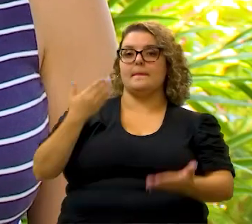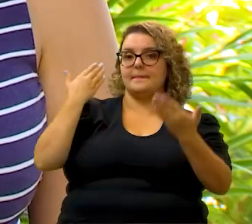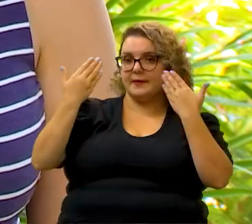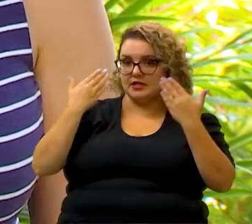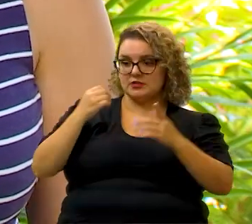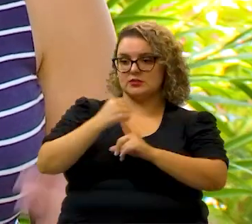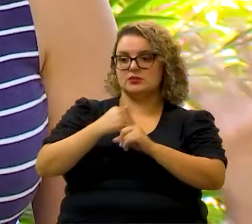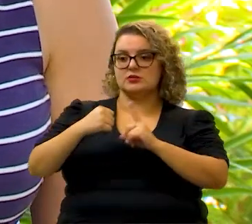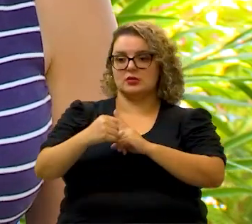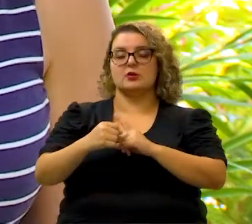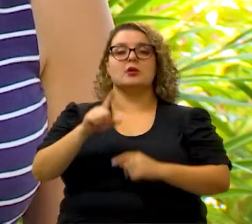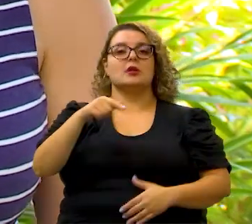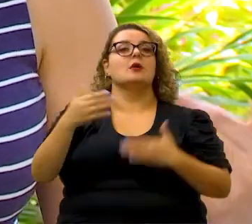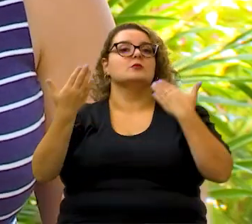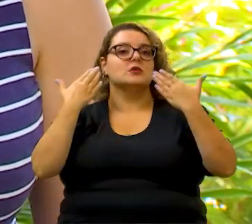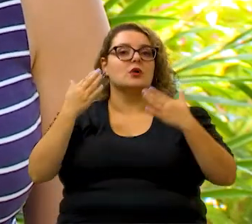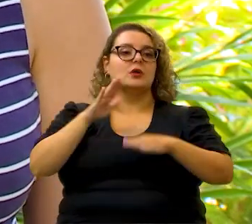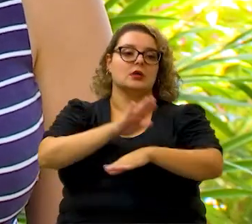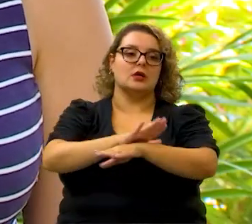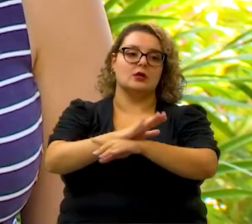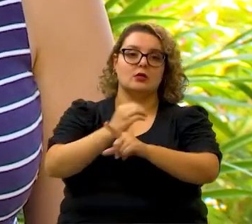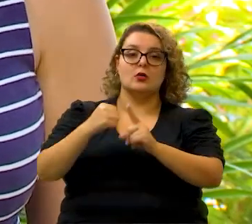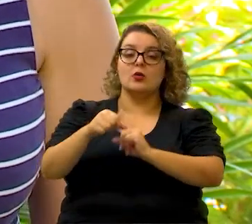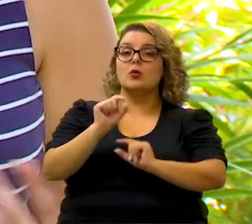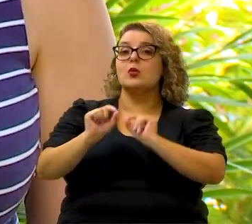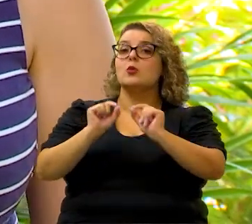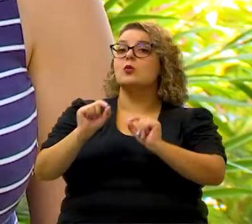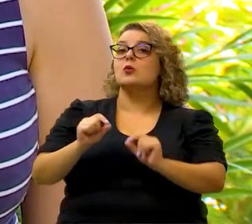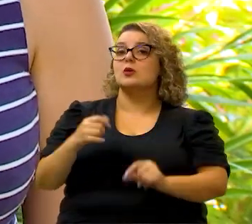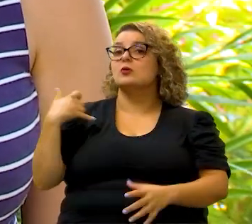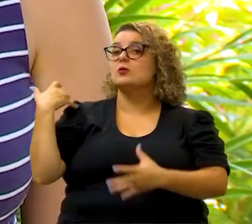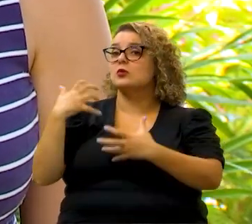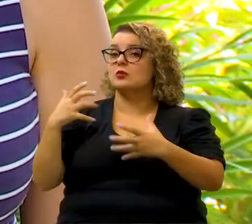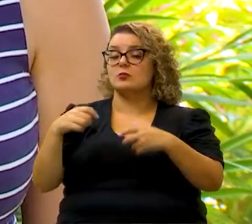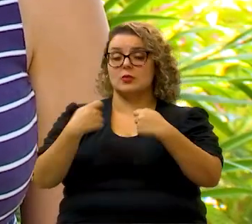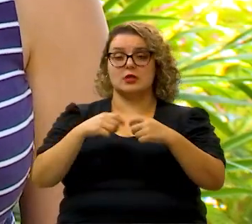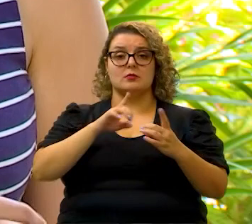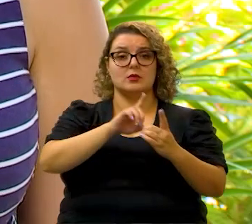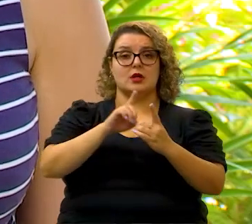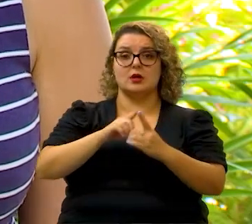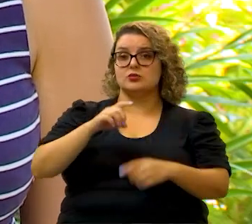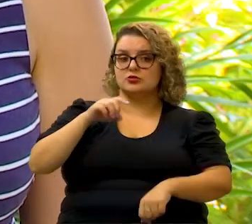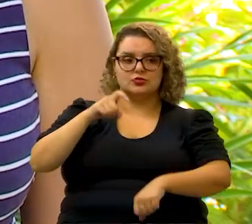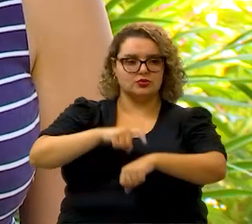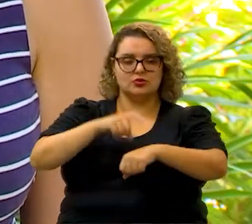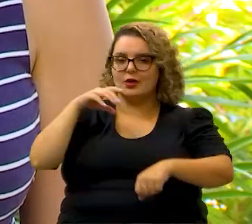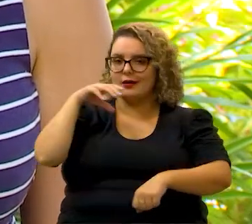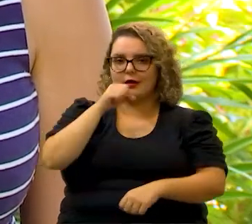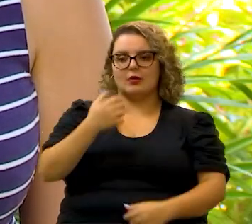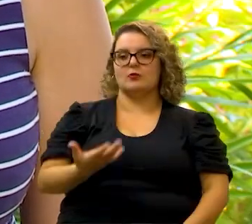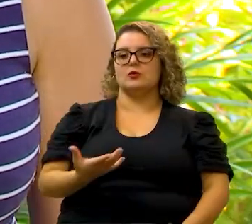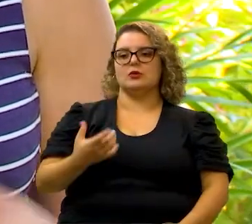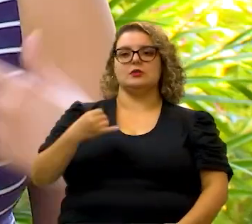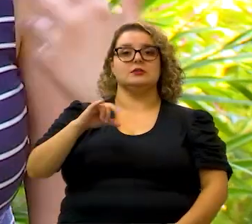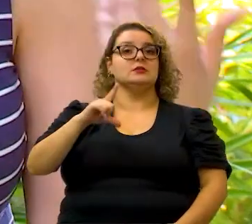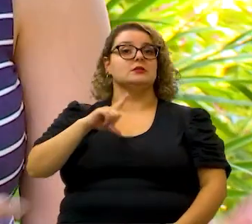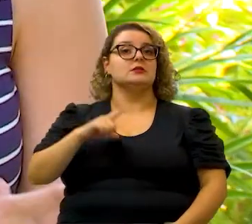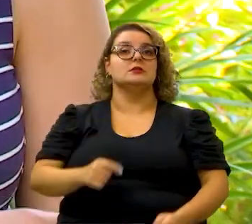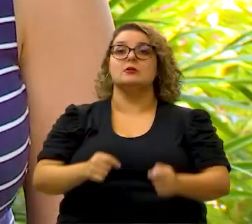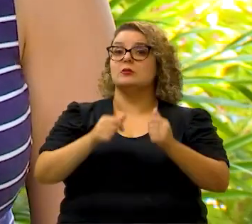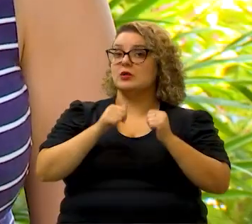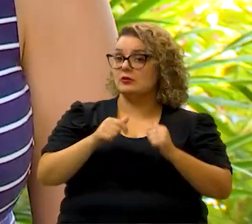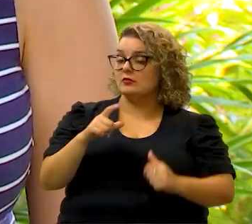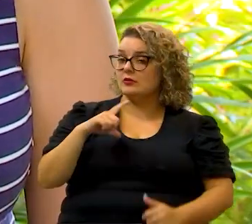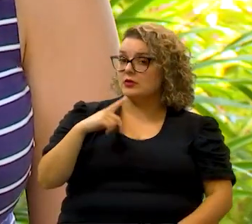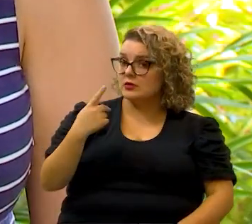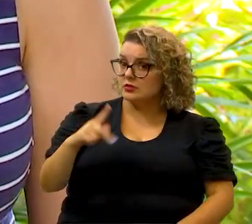com a dupla psicossocial, que é uma psicóloga e assistente social, Que vê o que os idosos estão precisando de atendimento assim, imediato, Se eles estão tendo